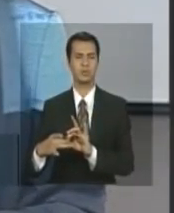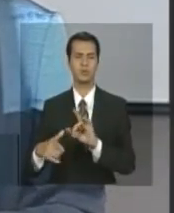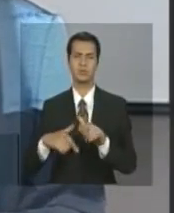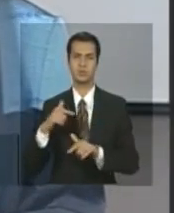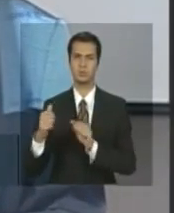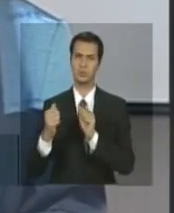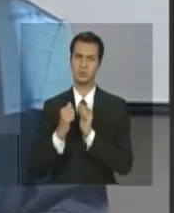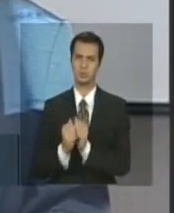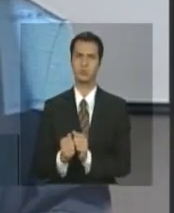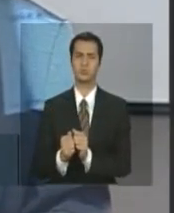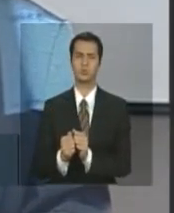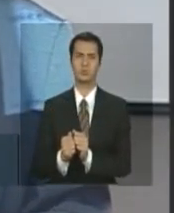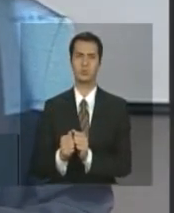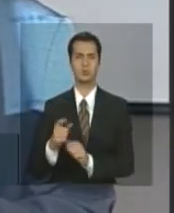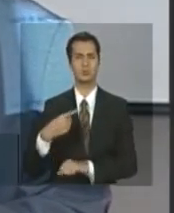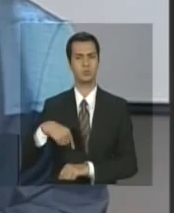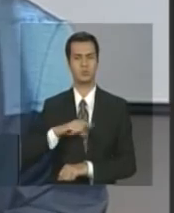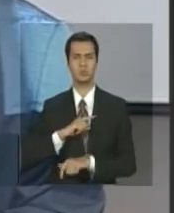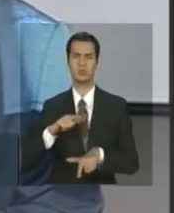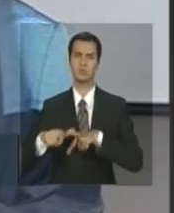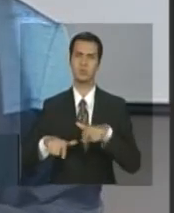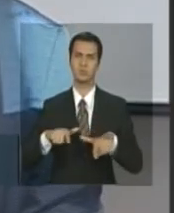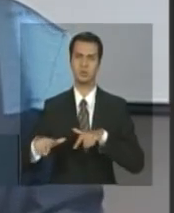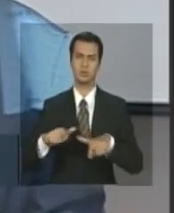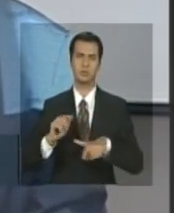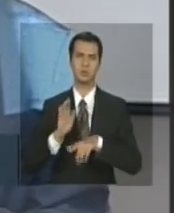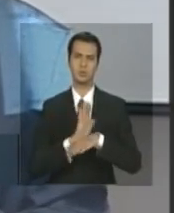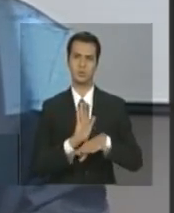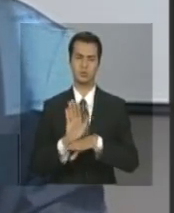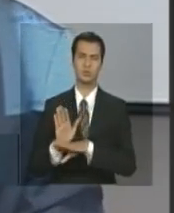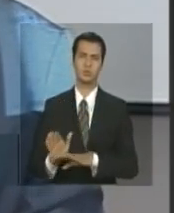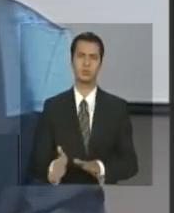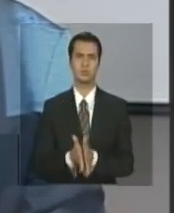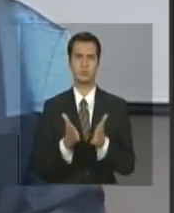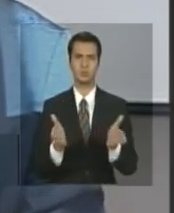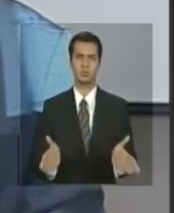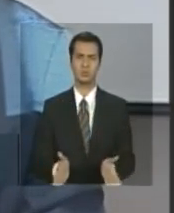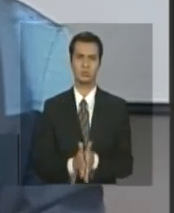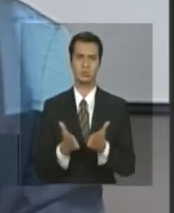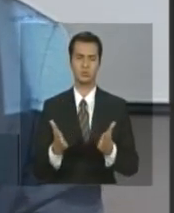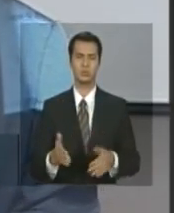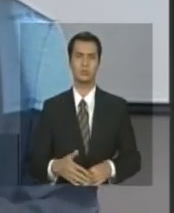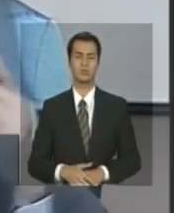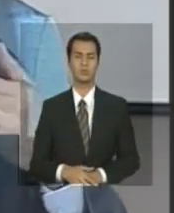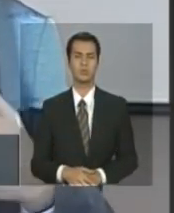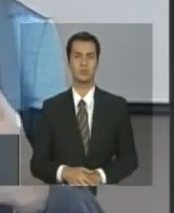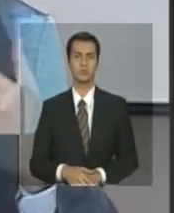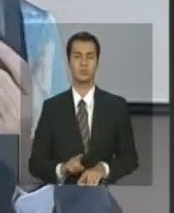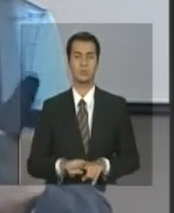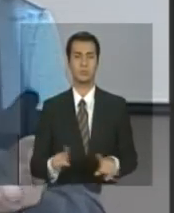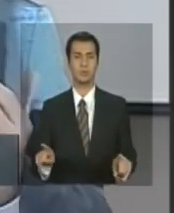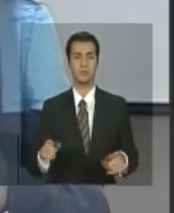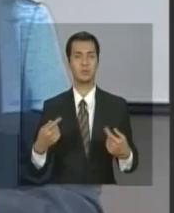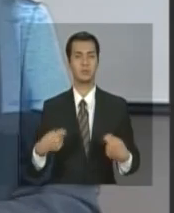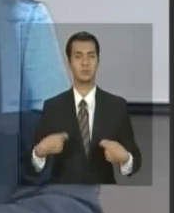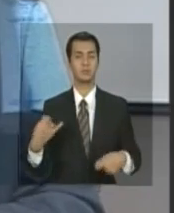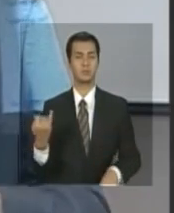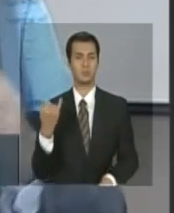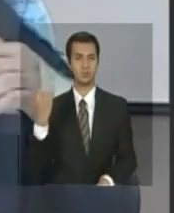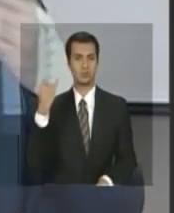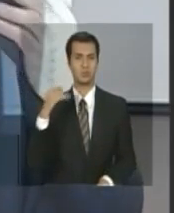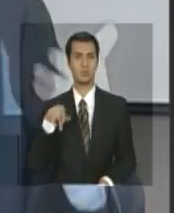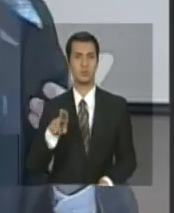nossos na luta contra a pobreza, sobretudo a pobreza que envolve crianças e adolescentes. Então, mas é importante que as agências